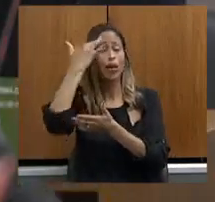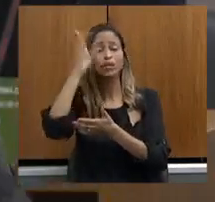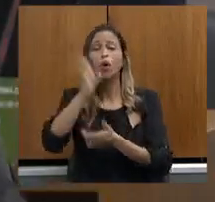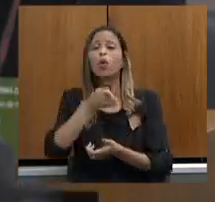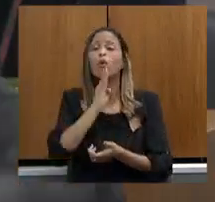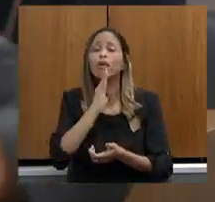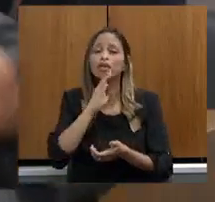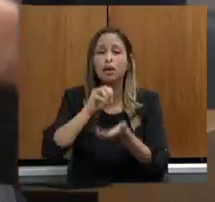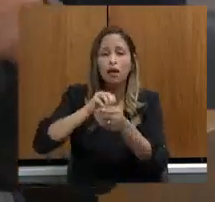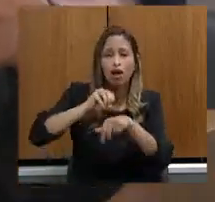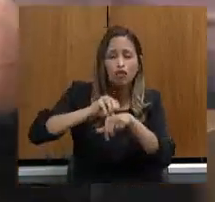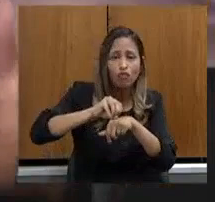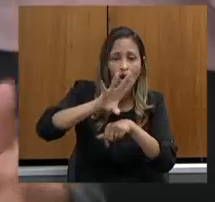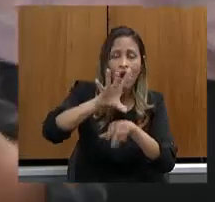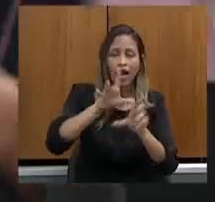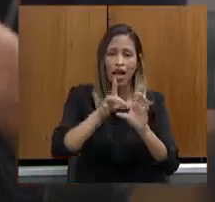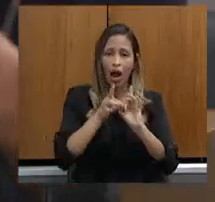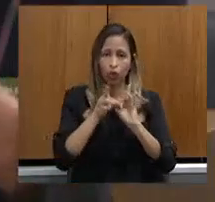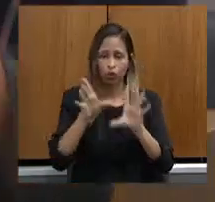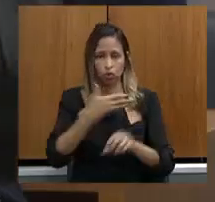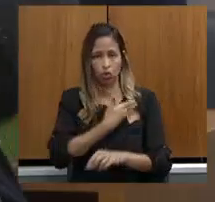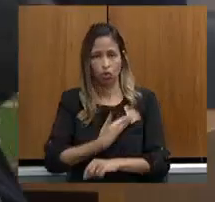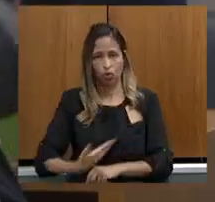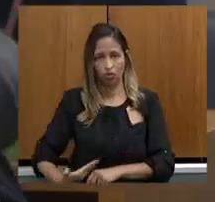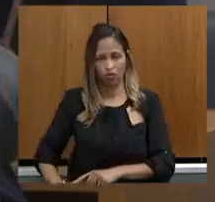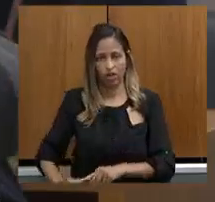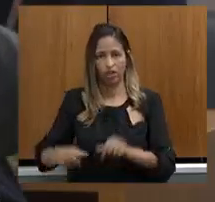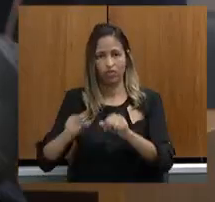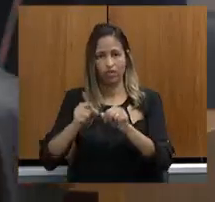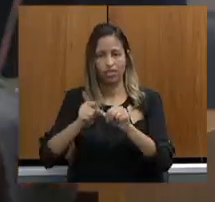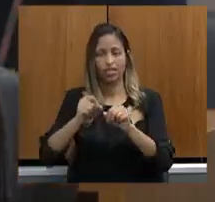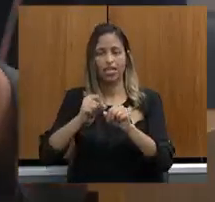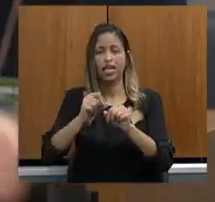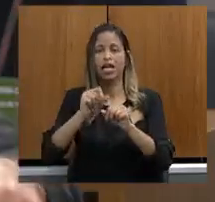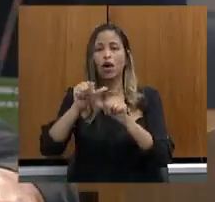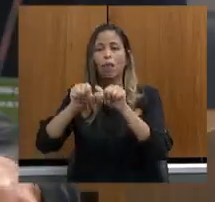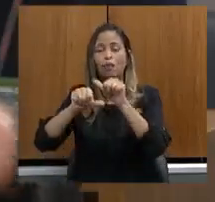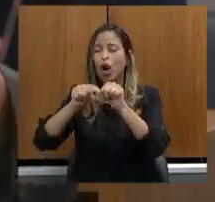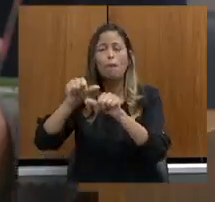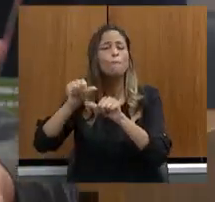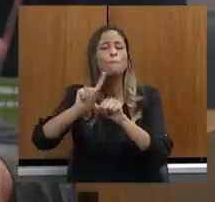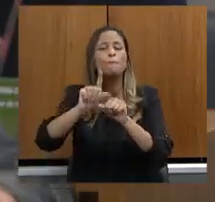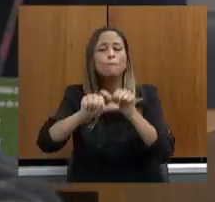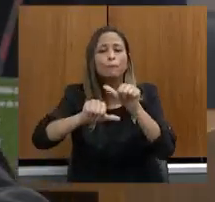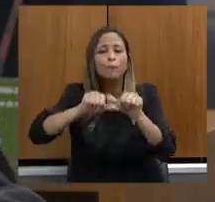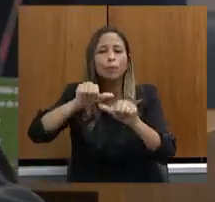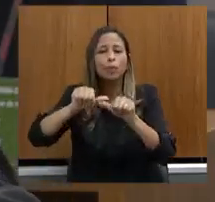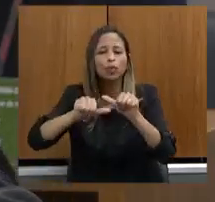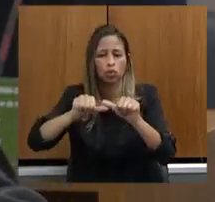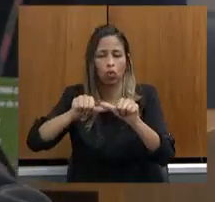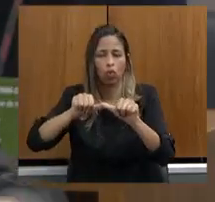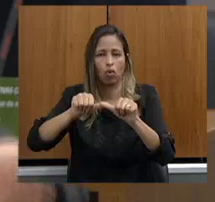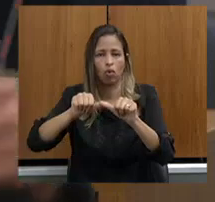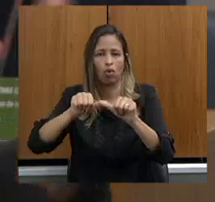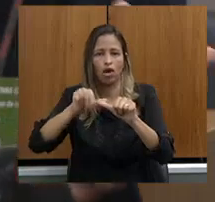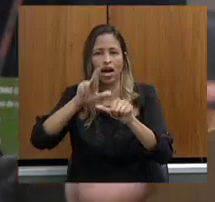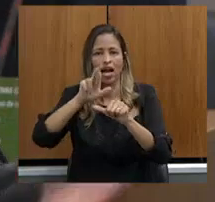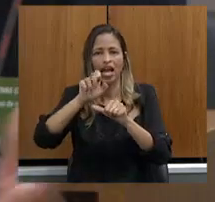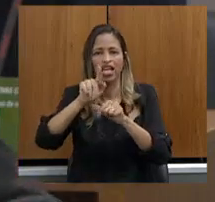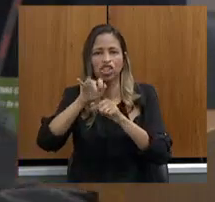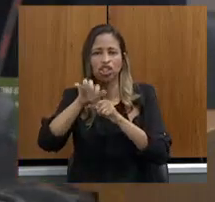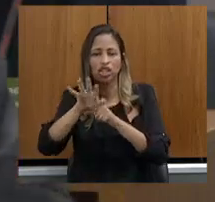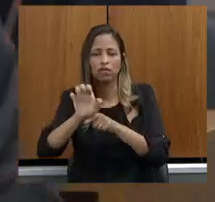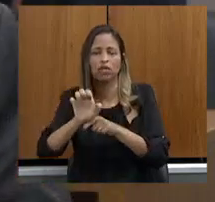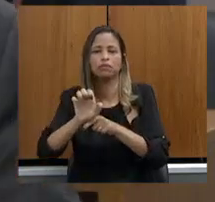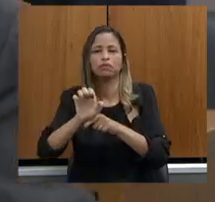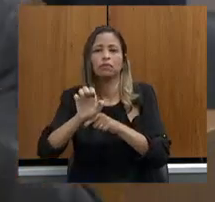todos vocês que autorizou o governo a fazer sem alterar o regime dos Servidores Públicos então fico